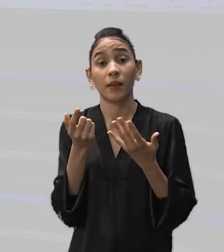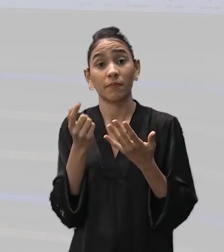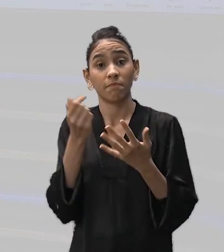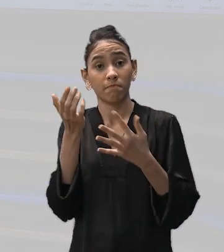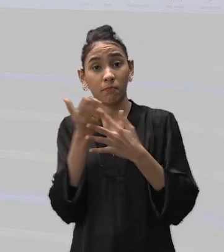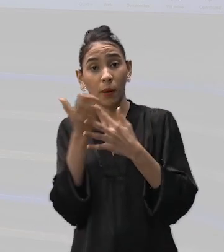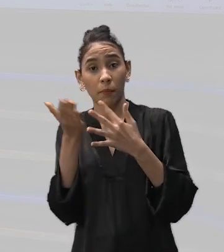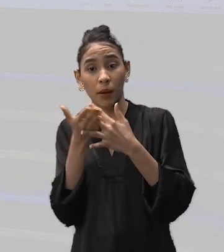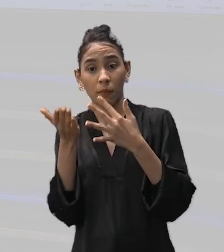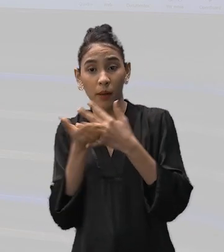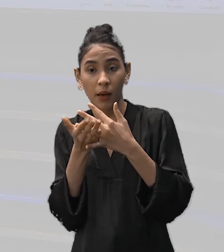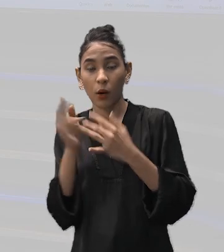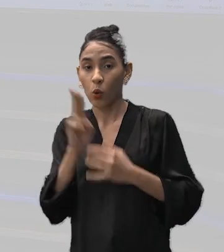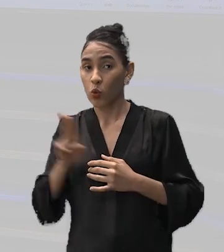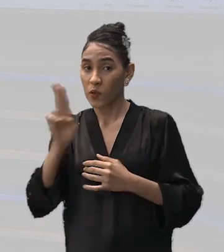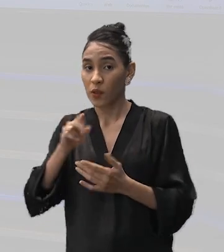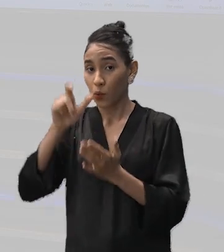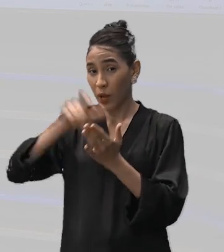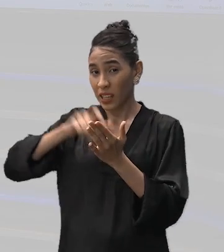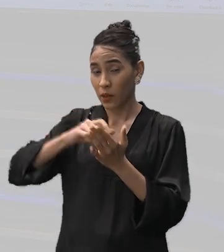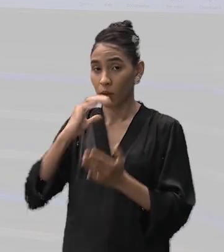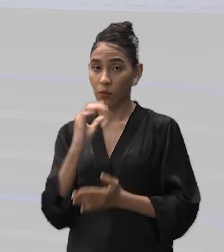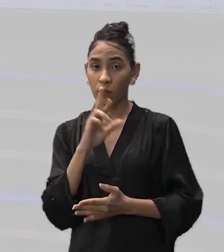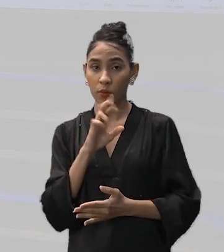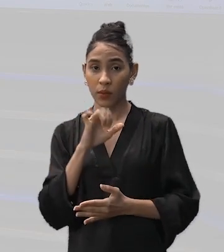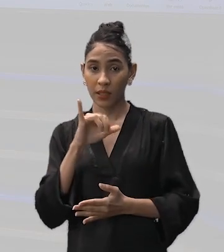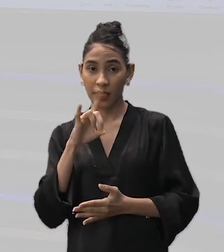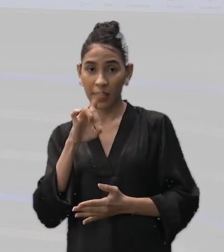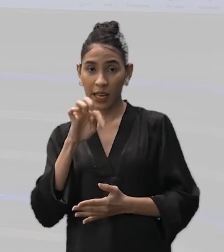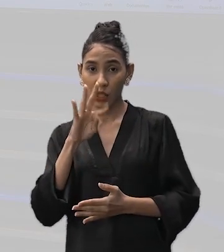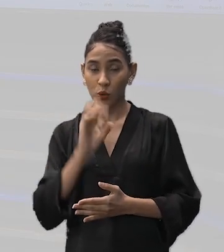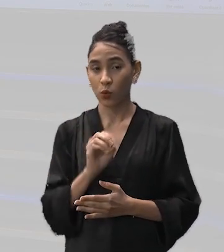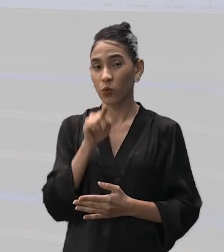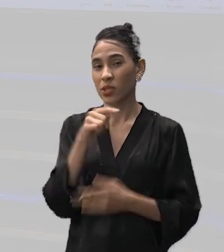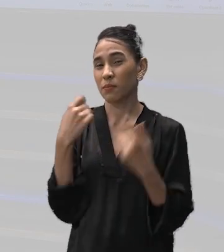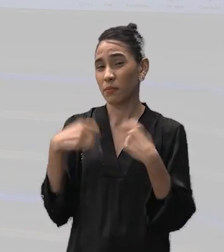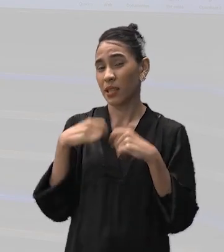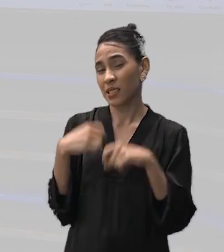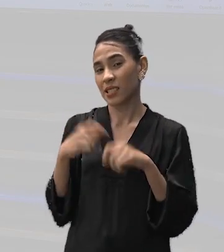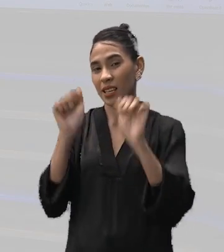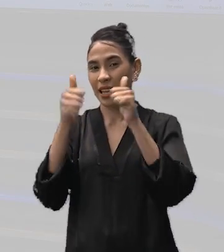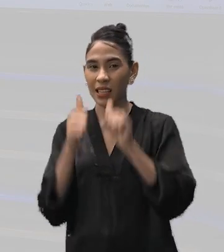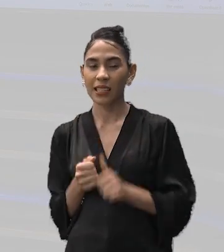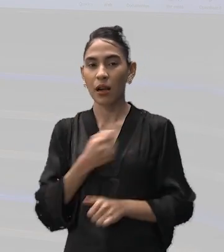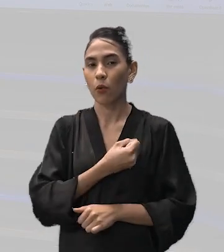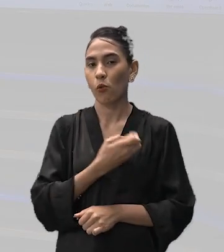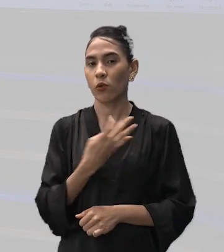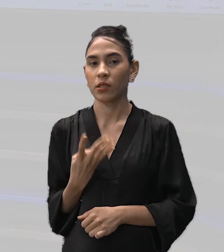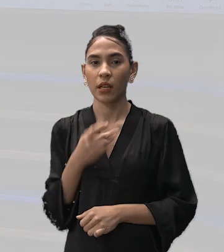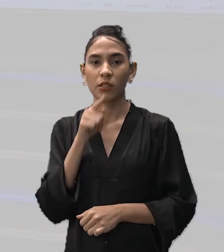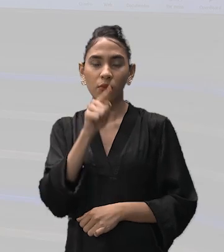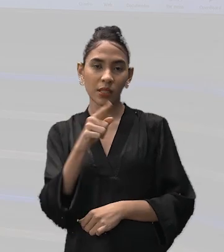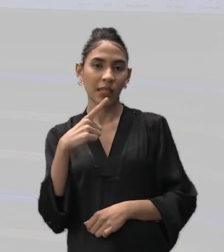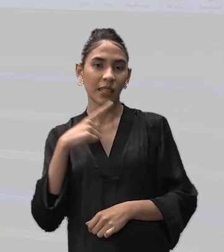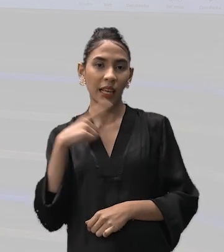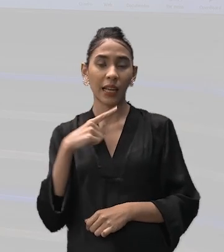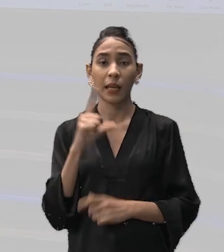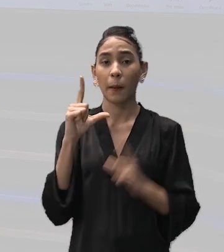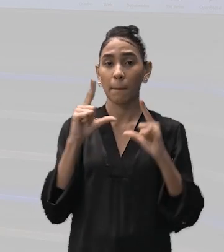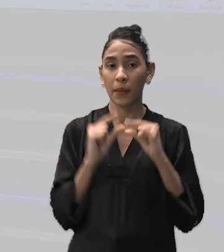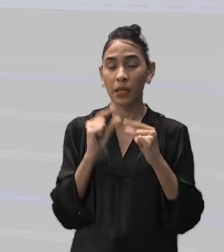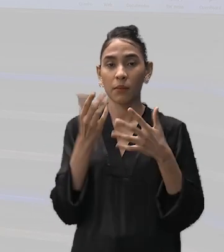exemplo, utilizando o cartão de crédito, você tem que verificar a quantidade que você tem mínima